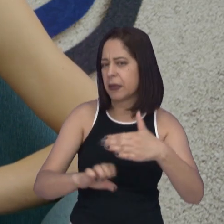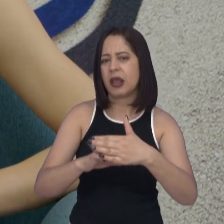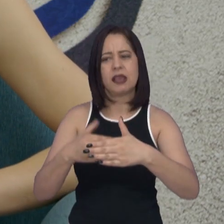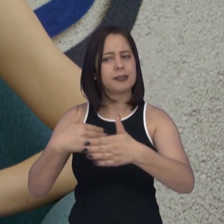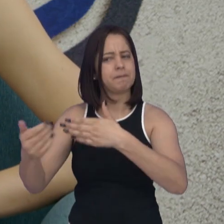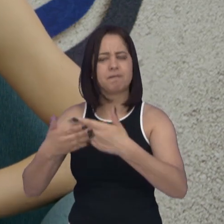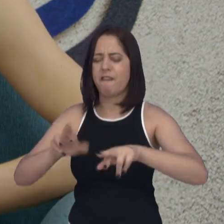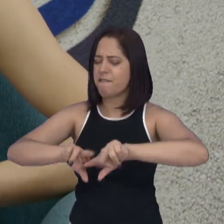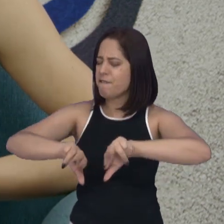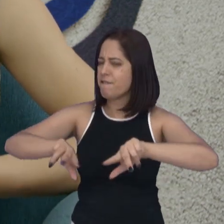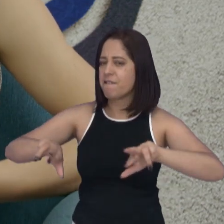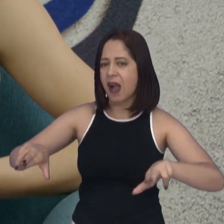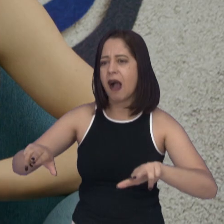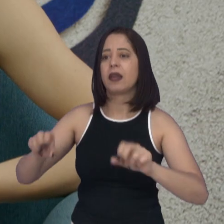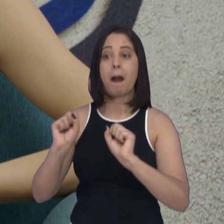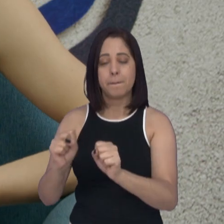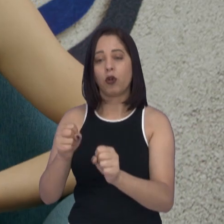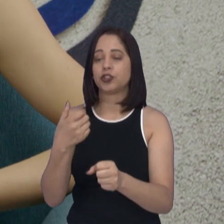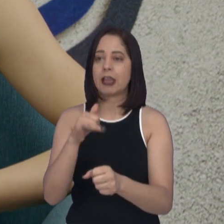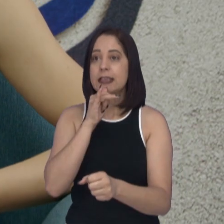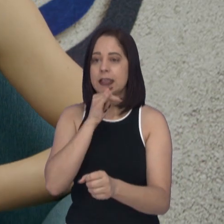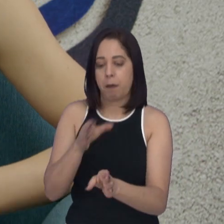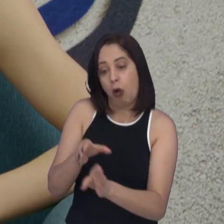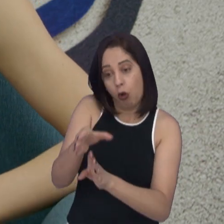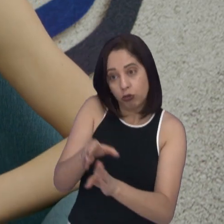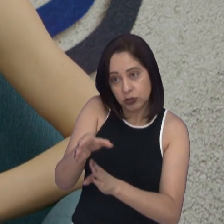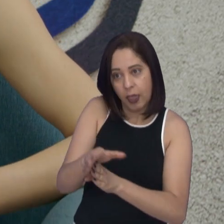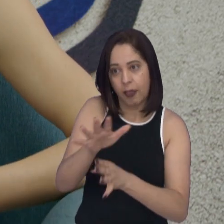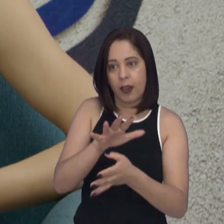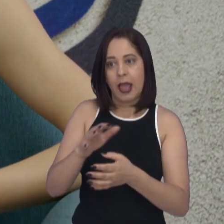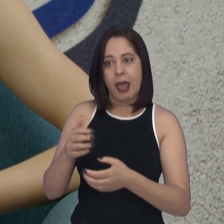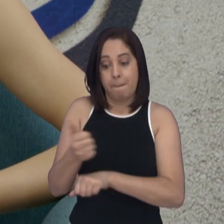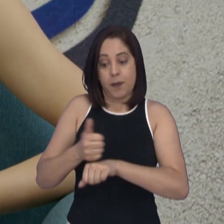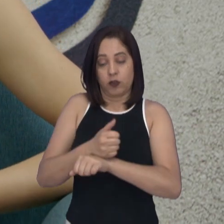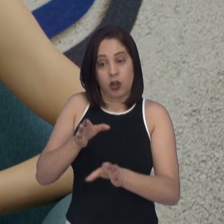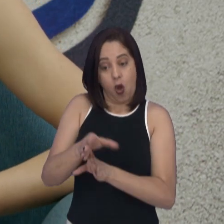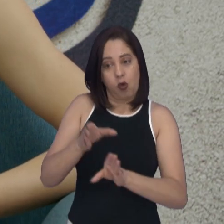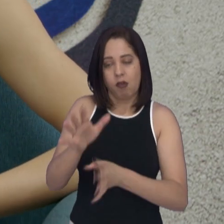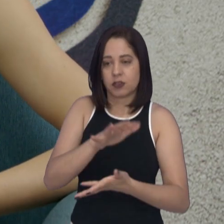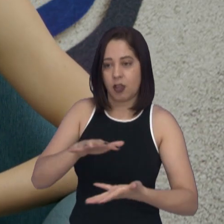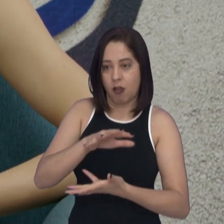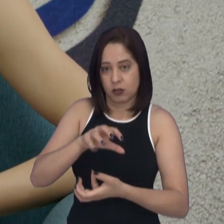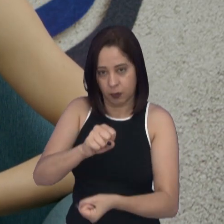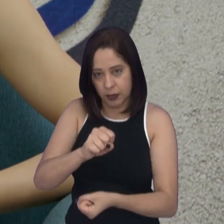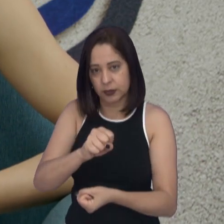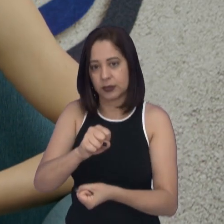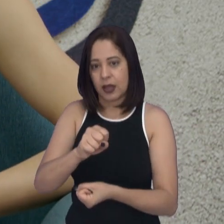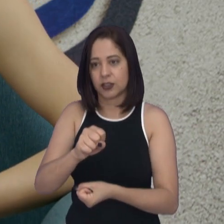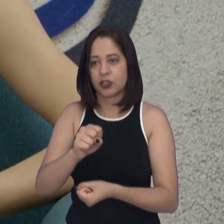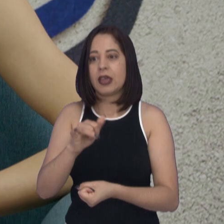nichos da sustentabilidade, desde consultoria, como eu, né? Em que a gente pode dar esse serviço de consultoria para